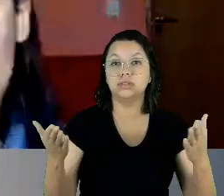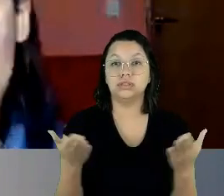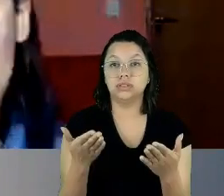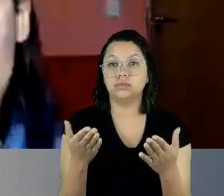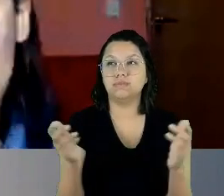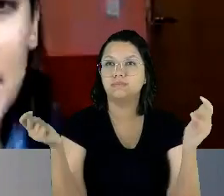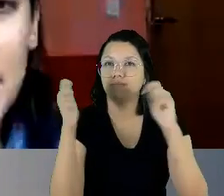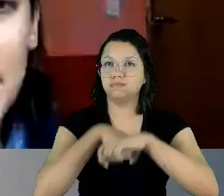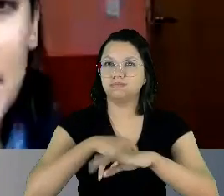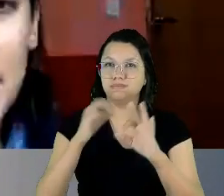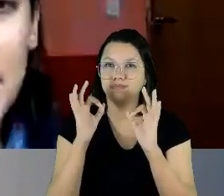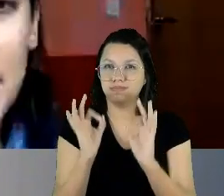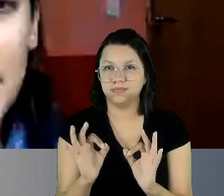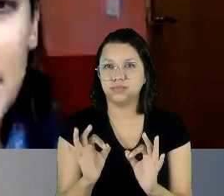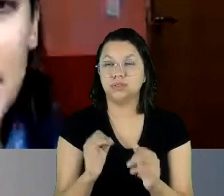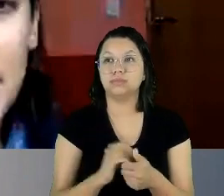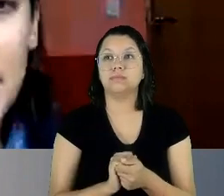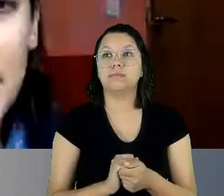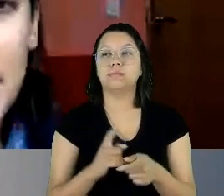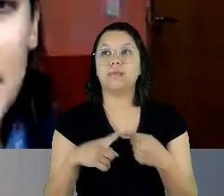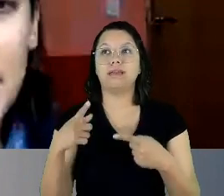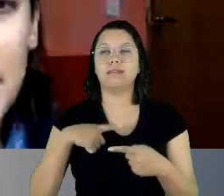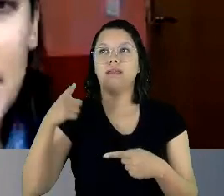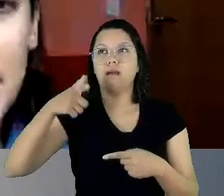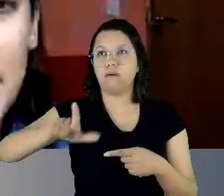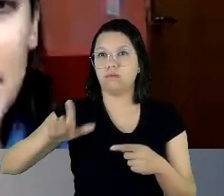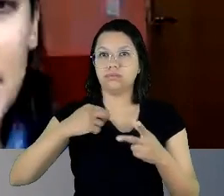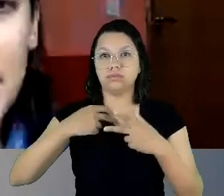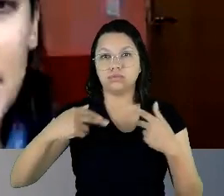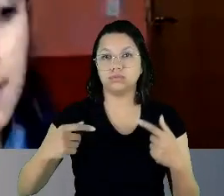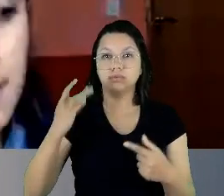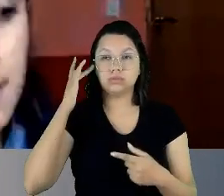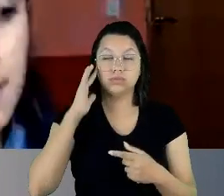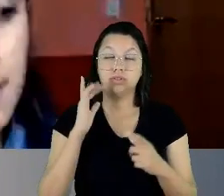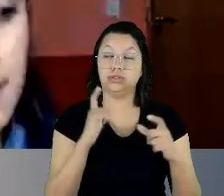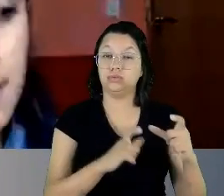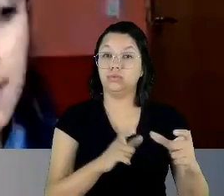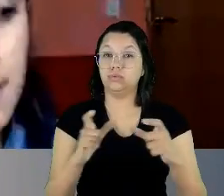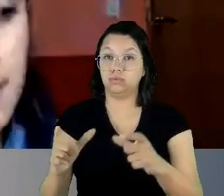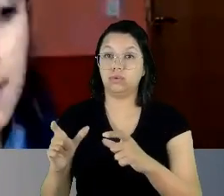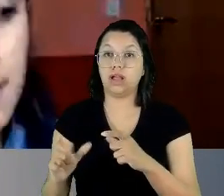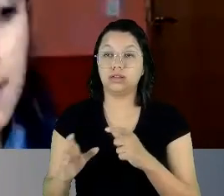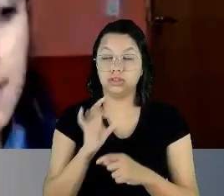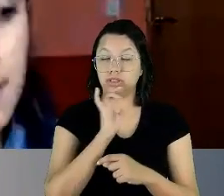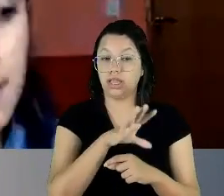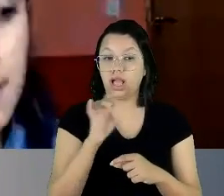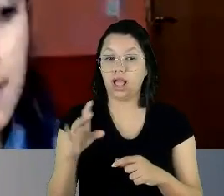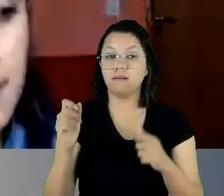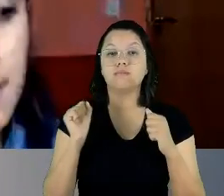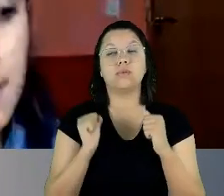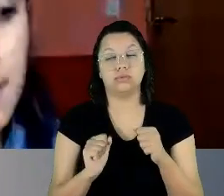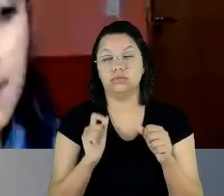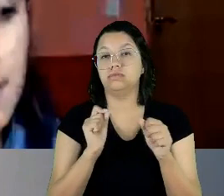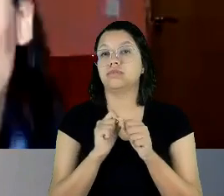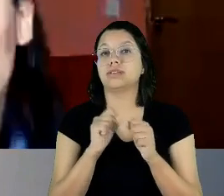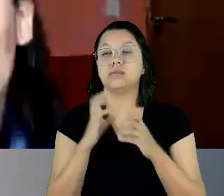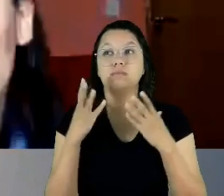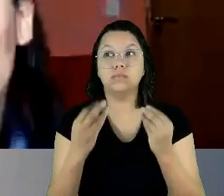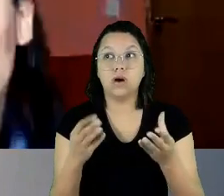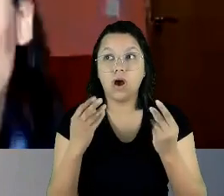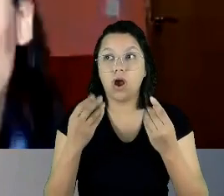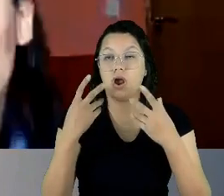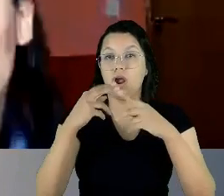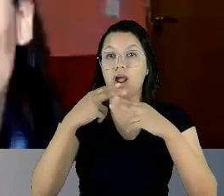isso é muito eficaz. Mas tem várias outras coisas e eu acho que no lugar de cada um é possível fazer muita coisa